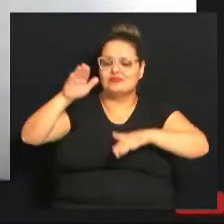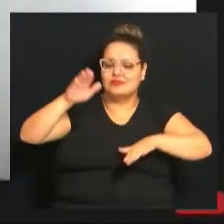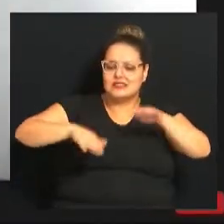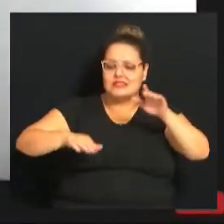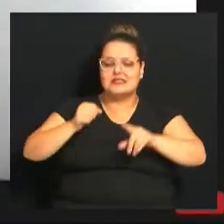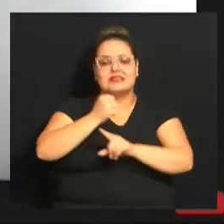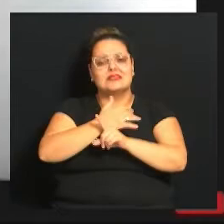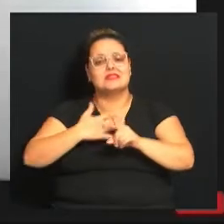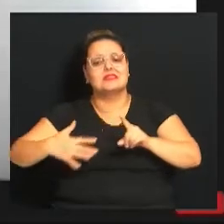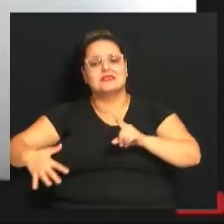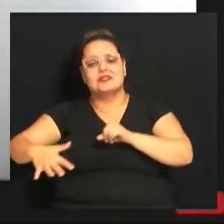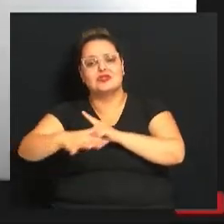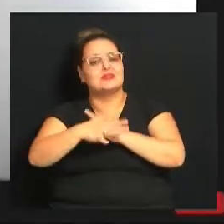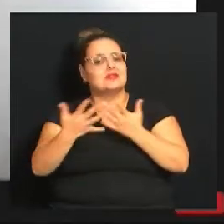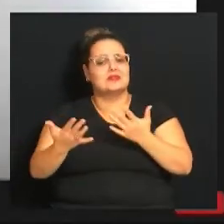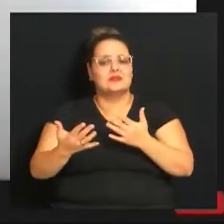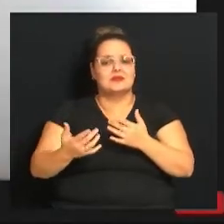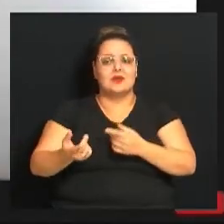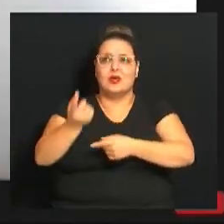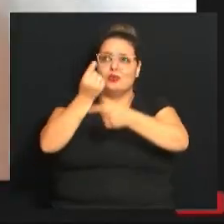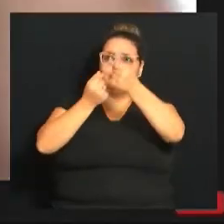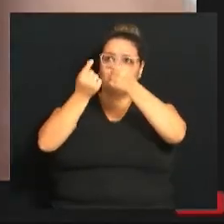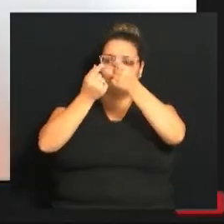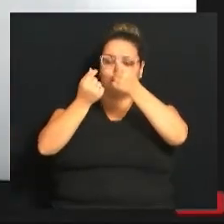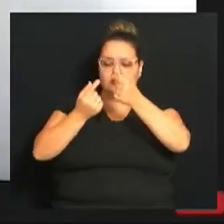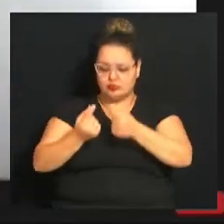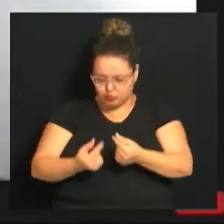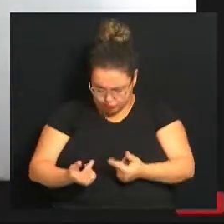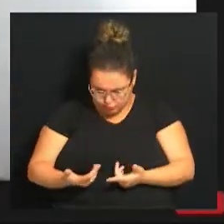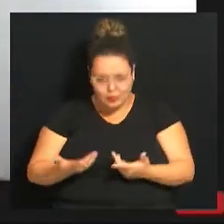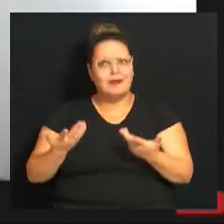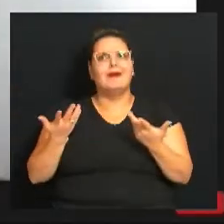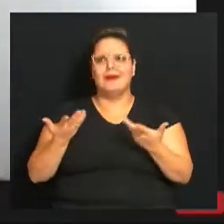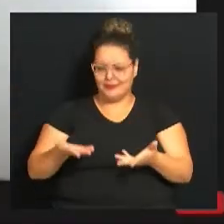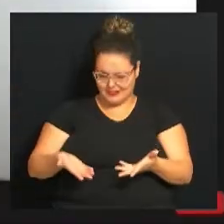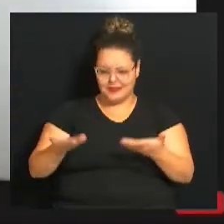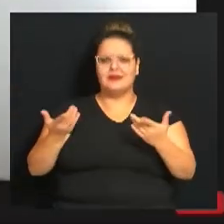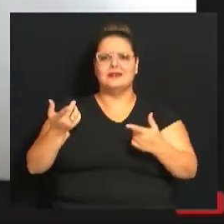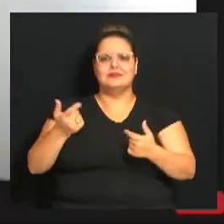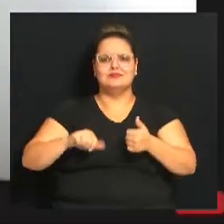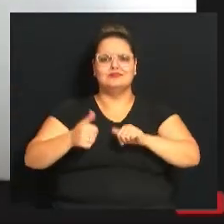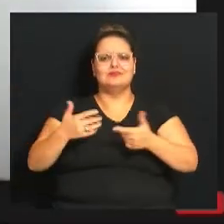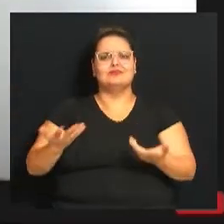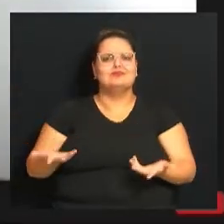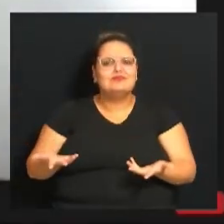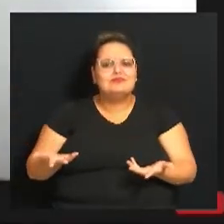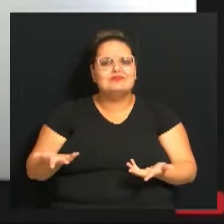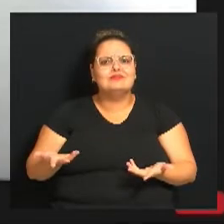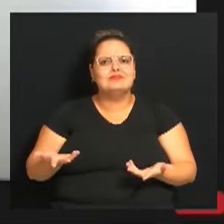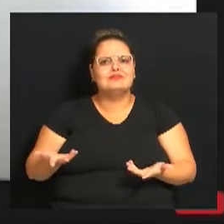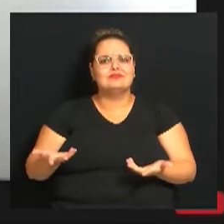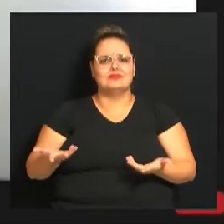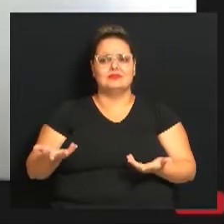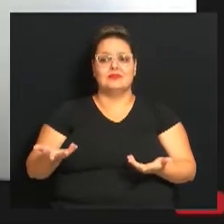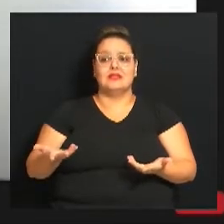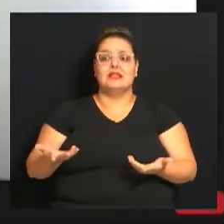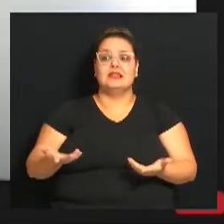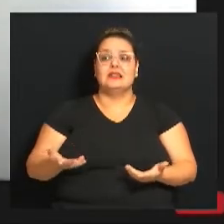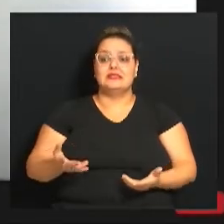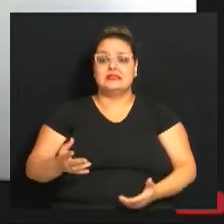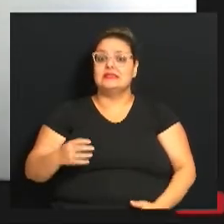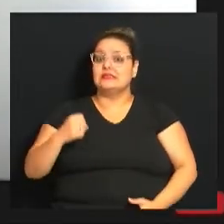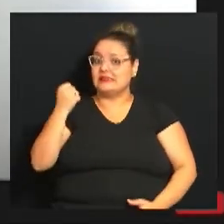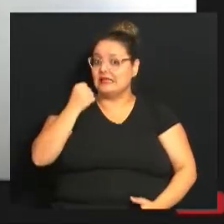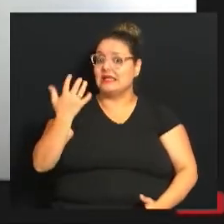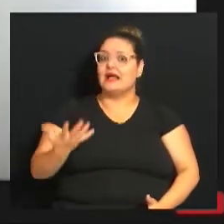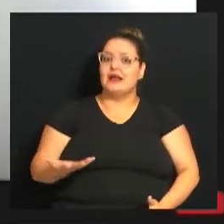da economia, fica assim, lá em cima, daqui a pouco, uau, estamos em crise, volta para subir. Então, essa é a realidade do Brasil, críticas crianças. Sim.